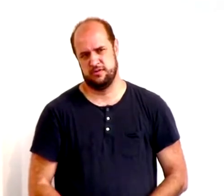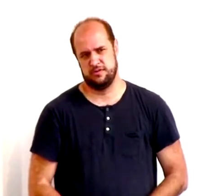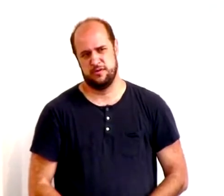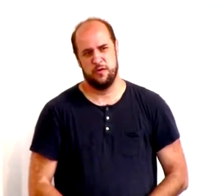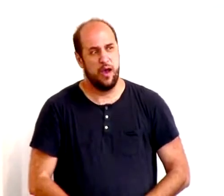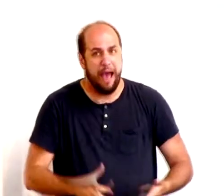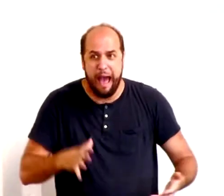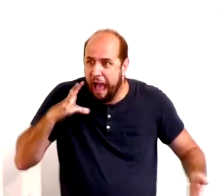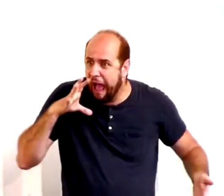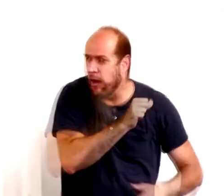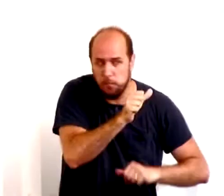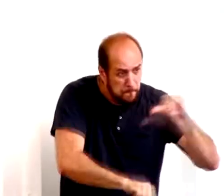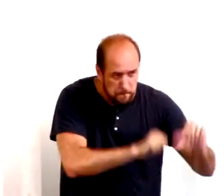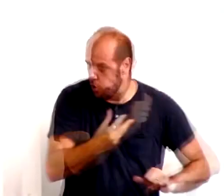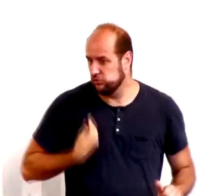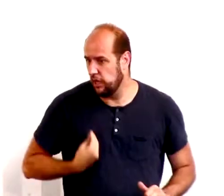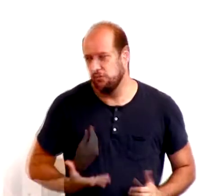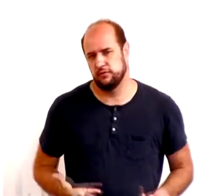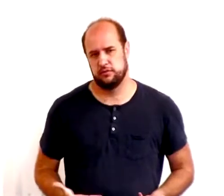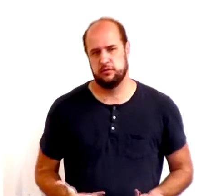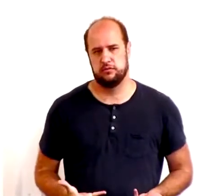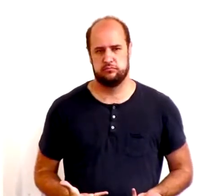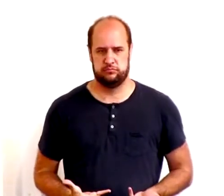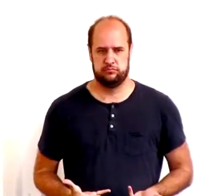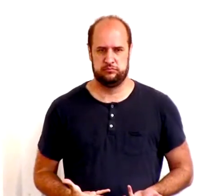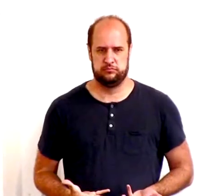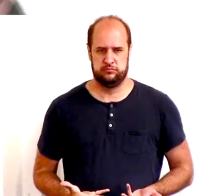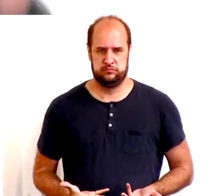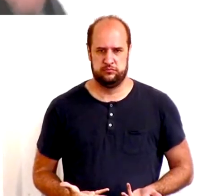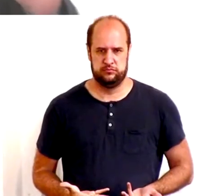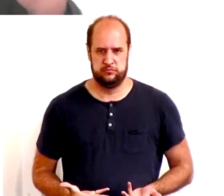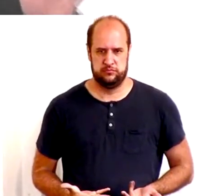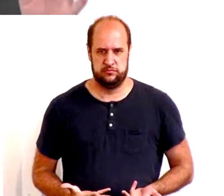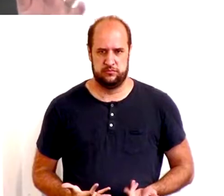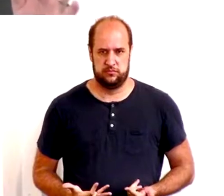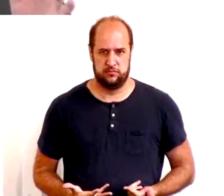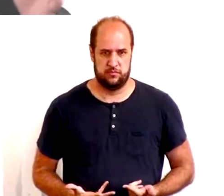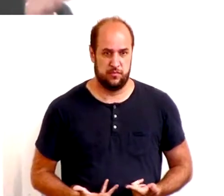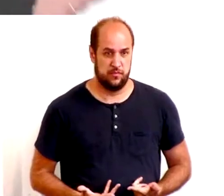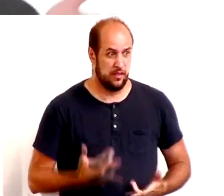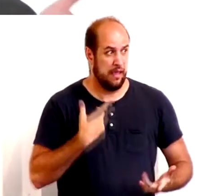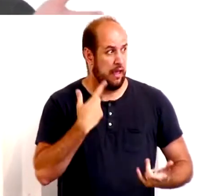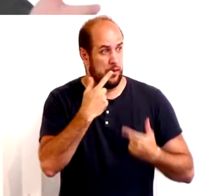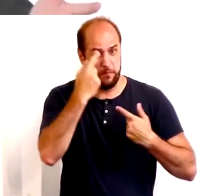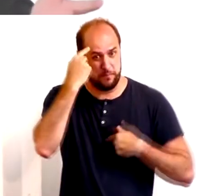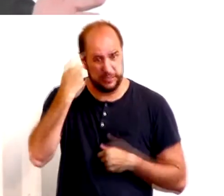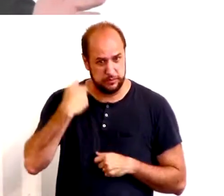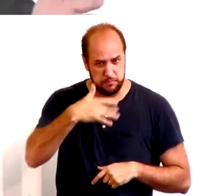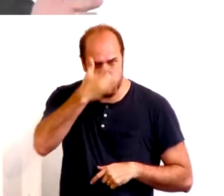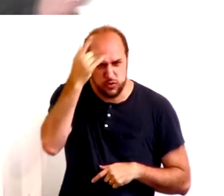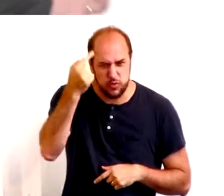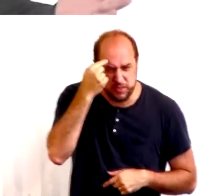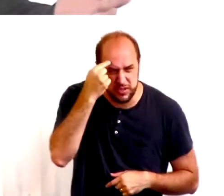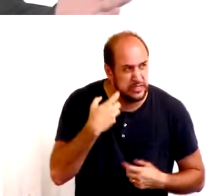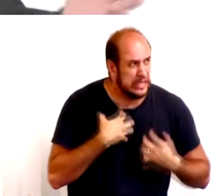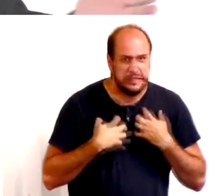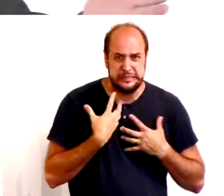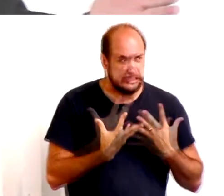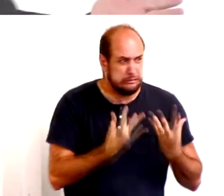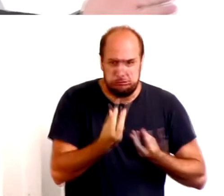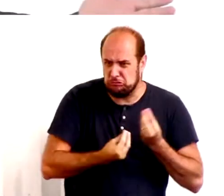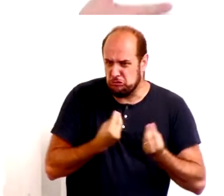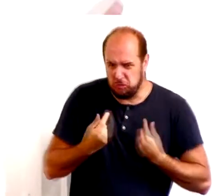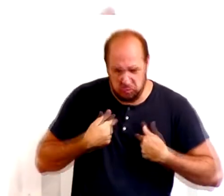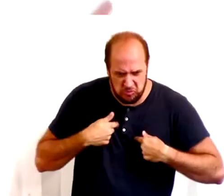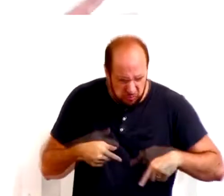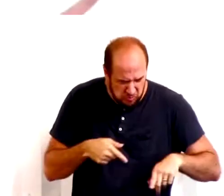Façam alguma coisa. E então, enquanto Edwards falava isso, eles começaram a se desesperar, tipo, não tem como fazer, como alguém que caminha